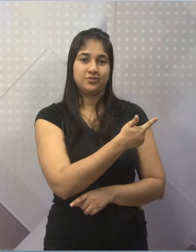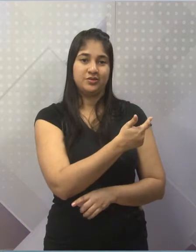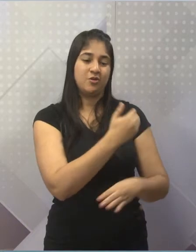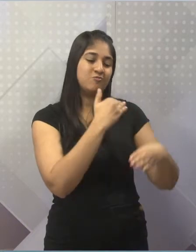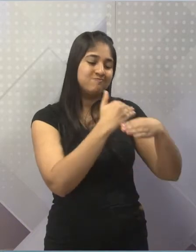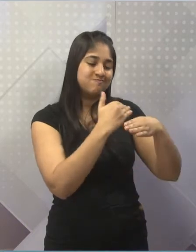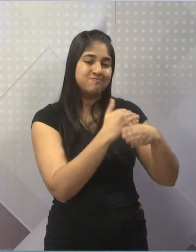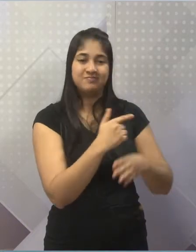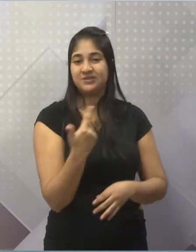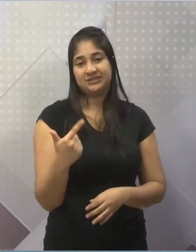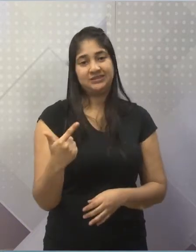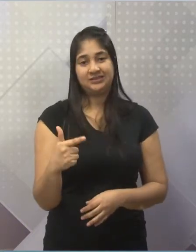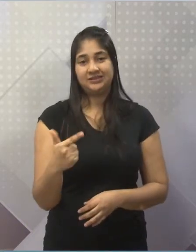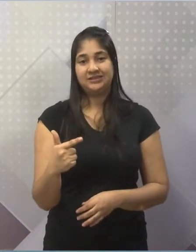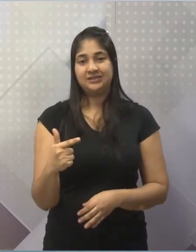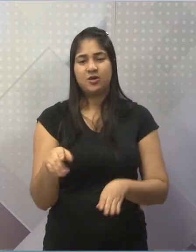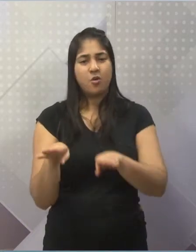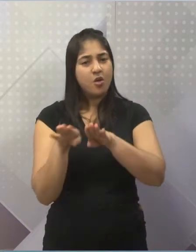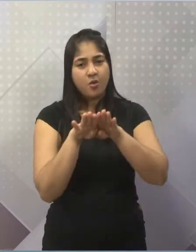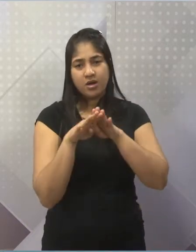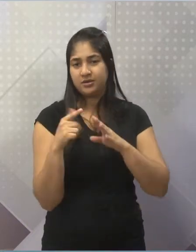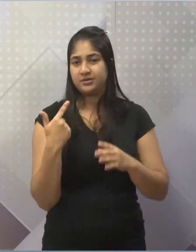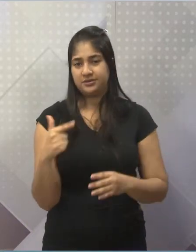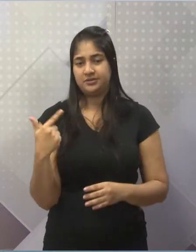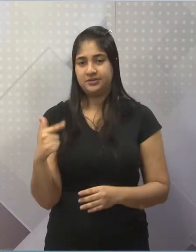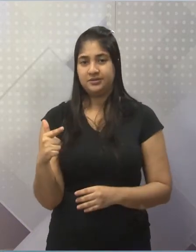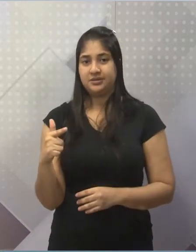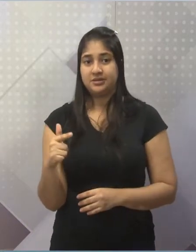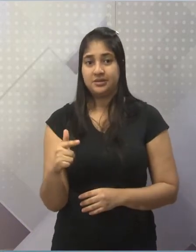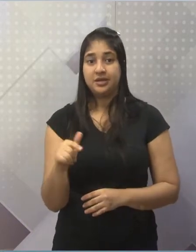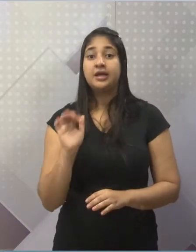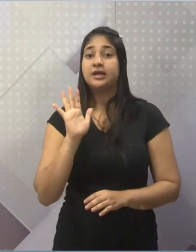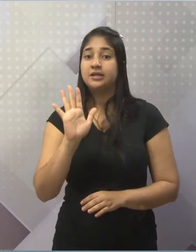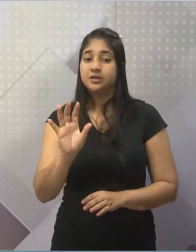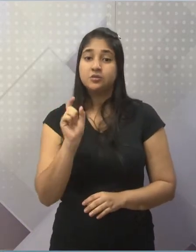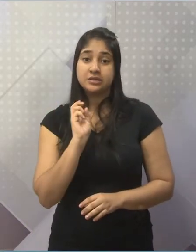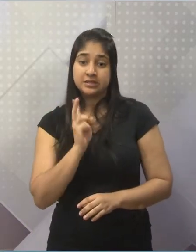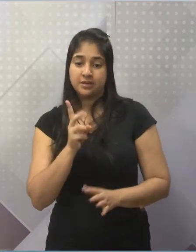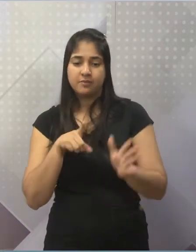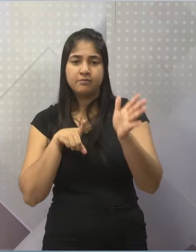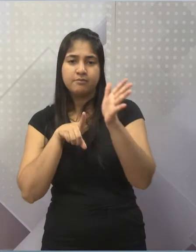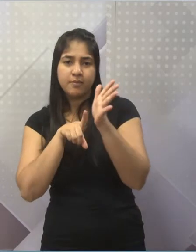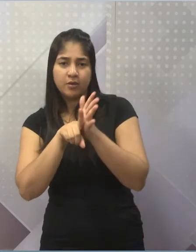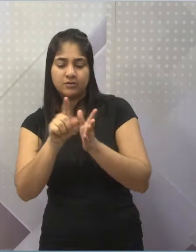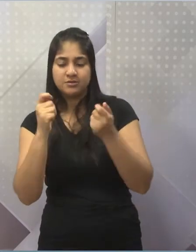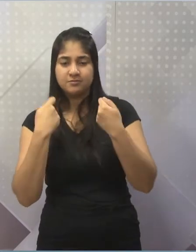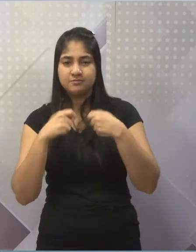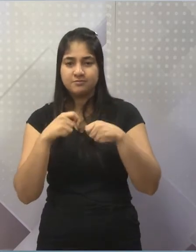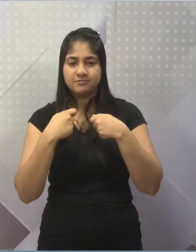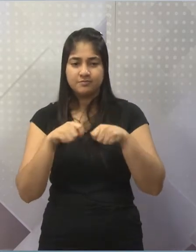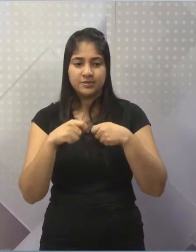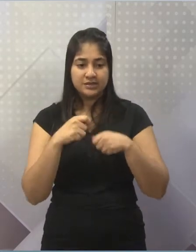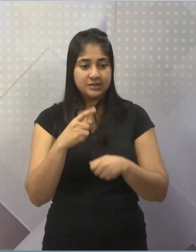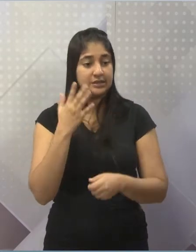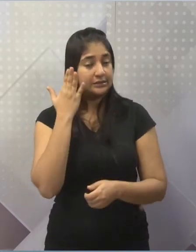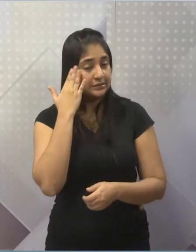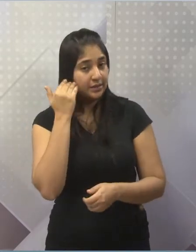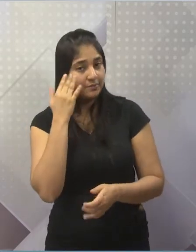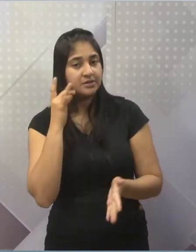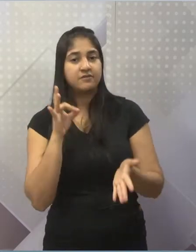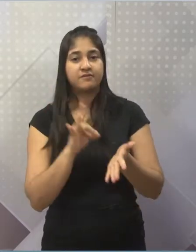não são proporcionais. Então, em cada caso que for perguntado, a gente precisa realmente